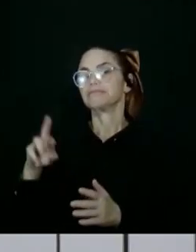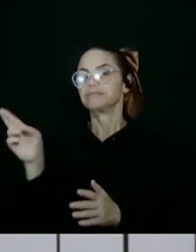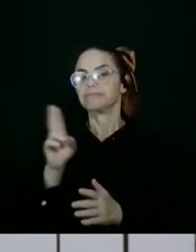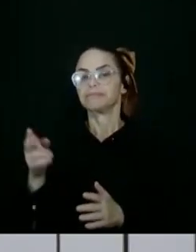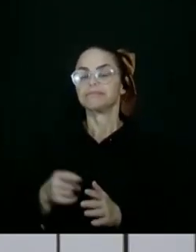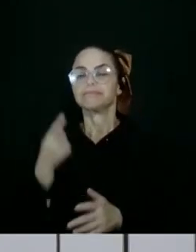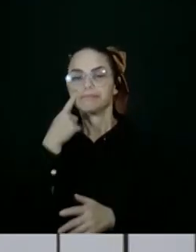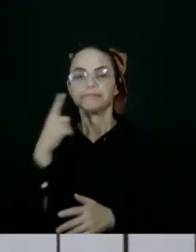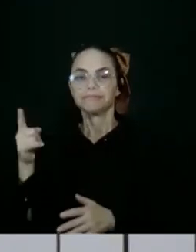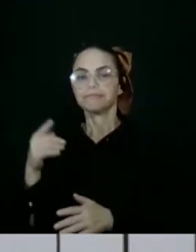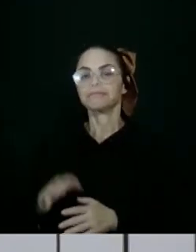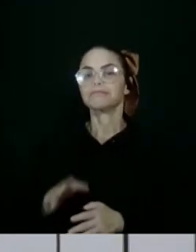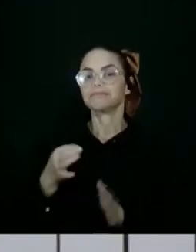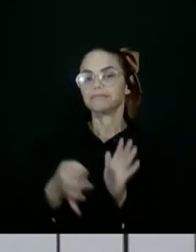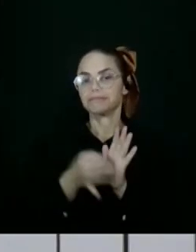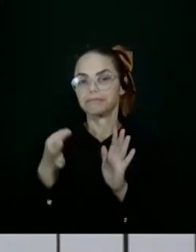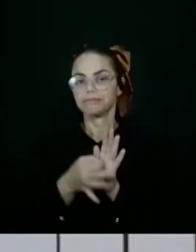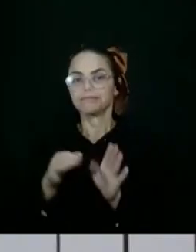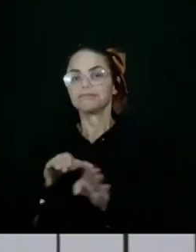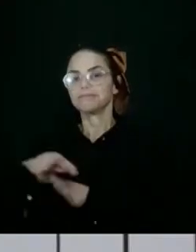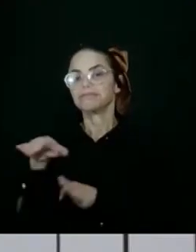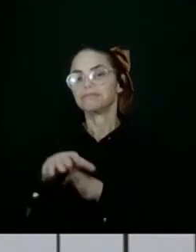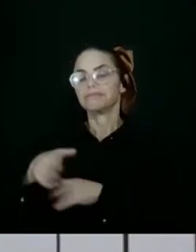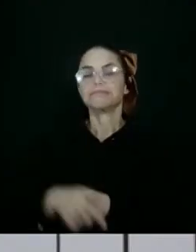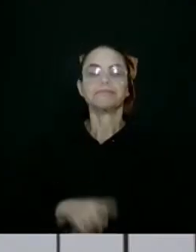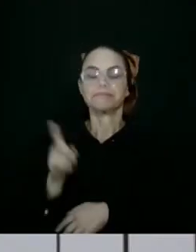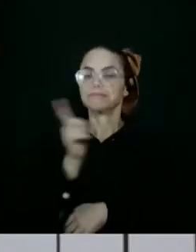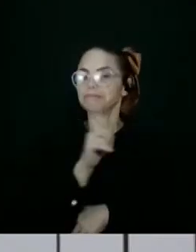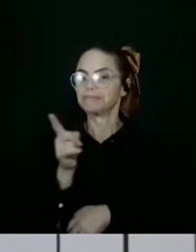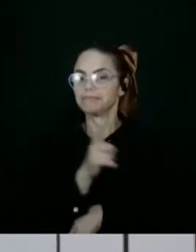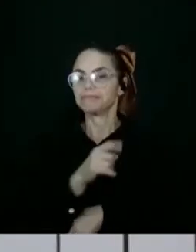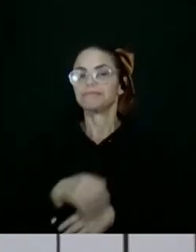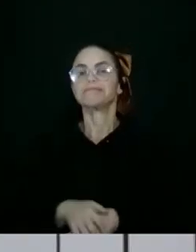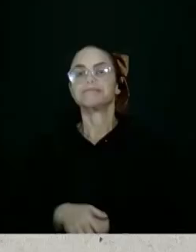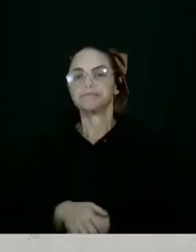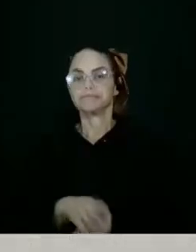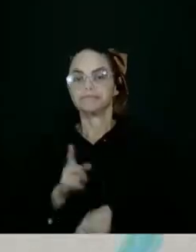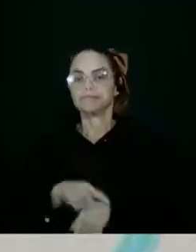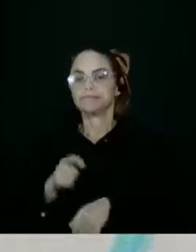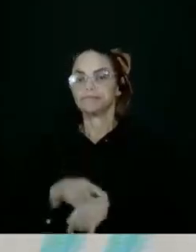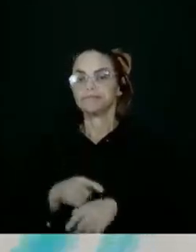principais dicas e orientações para não cair na malha fina no Na Ponta do Lápis.